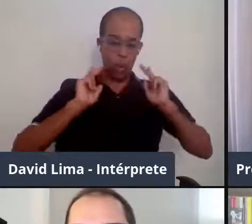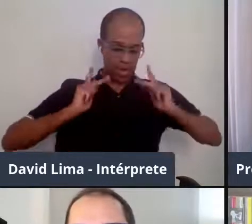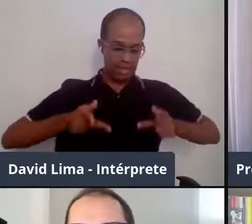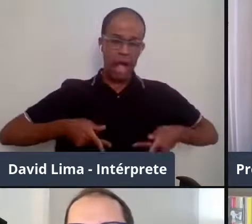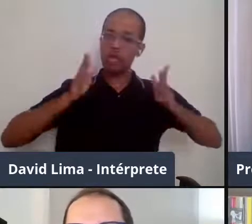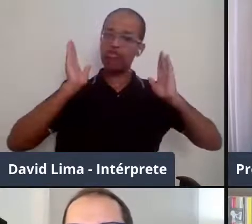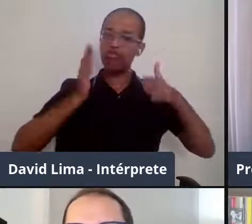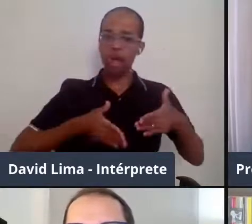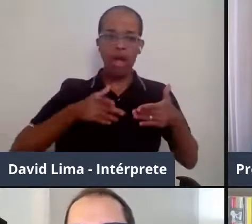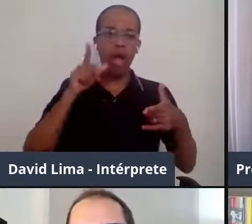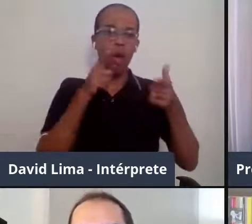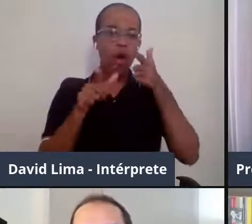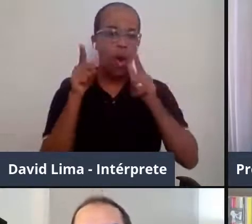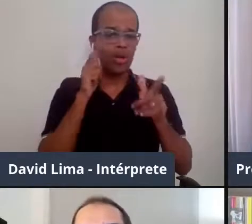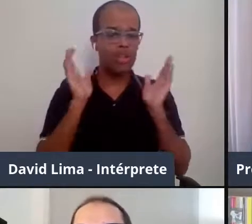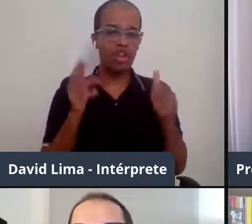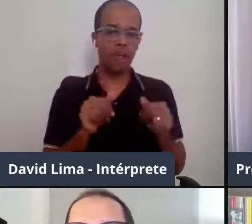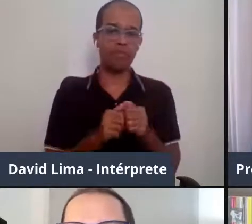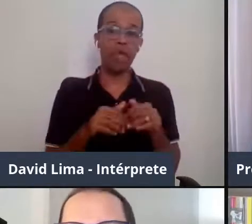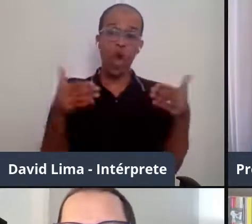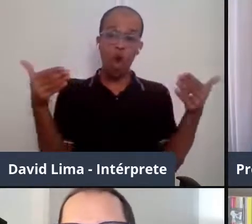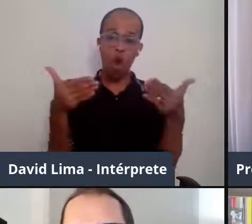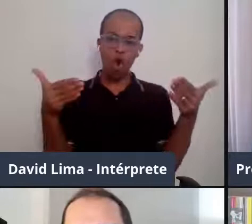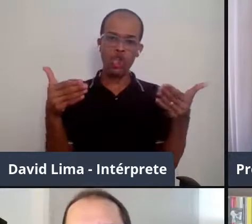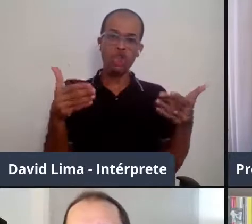uma conquista. Mas hoje a gente tem que ser